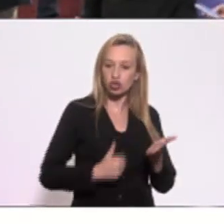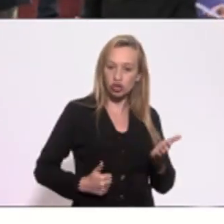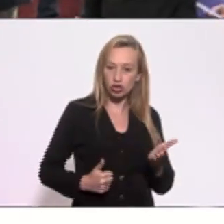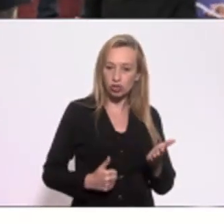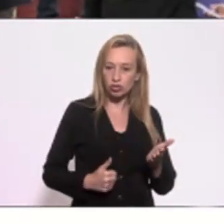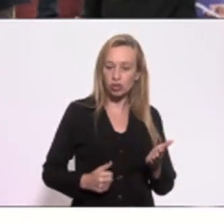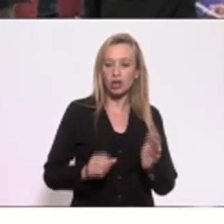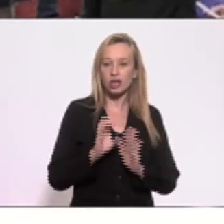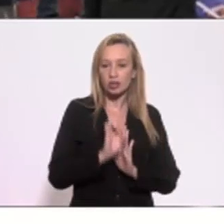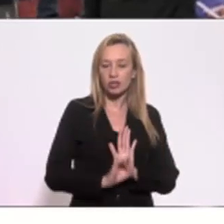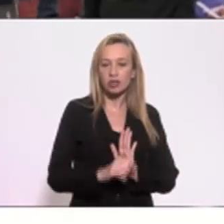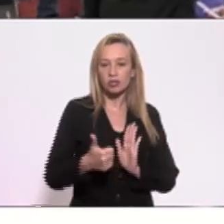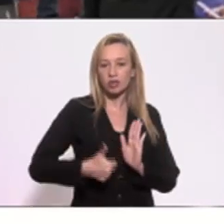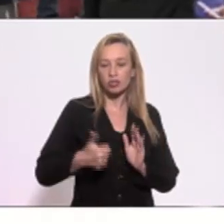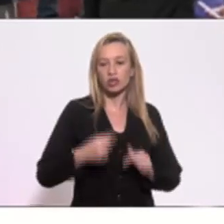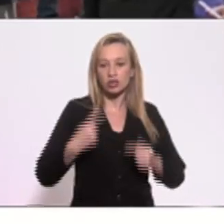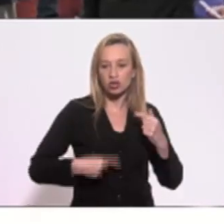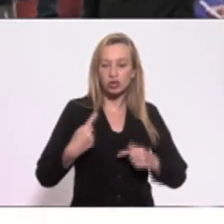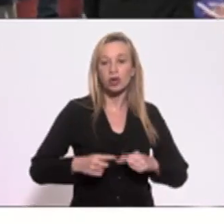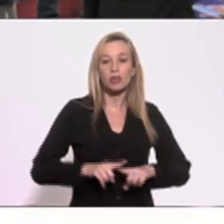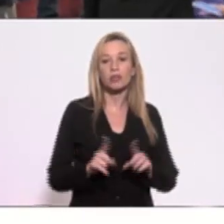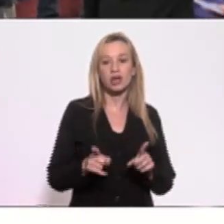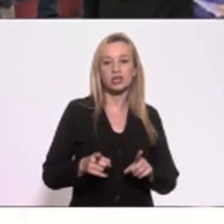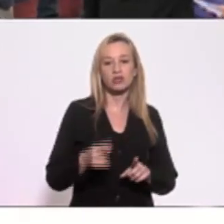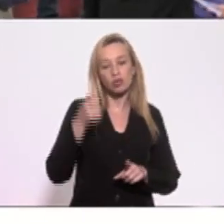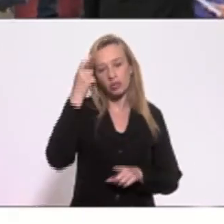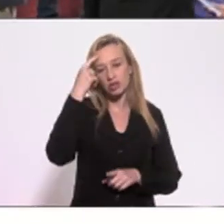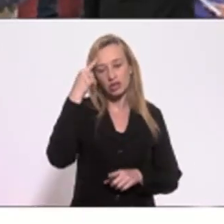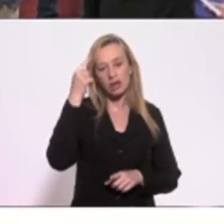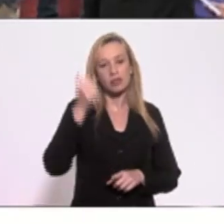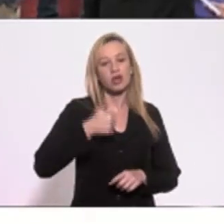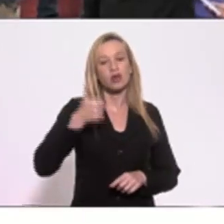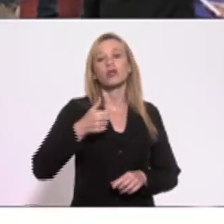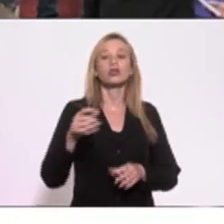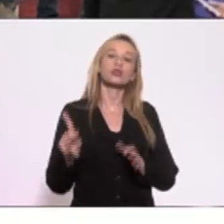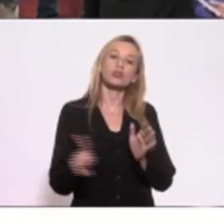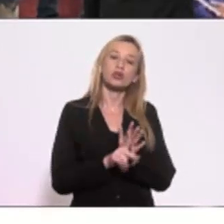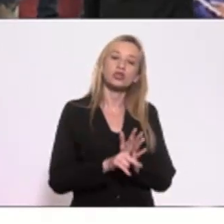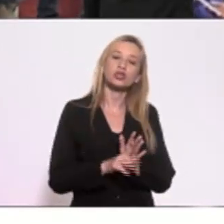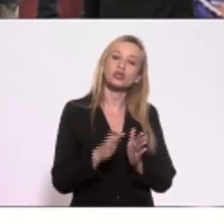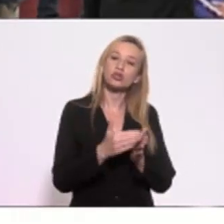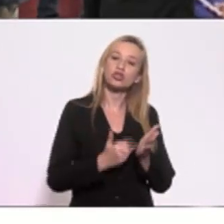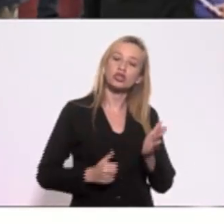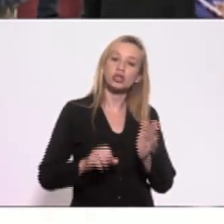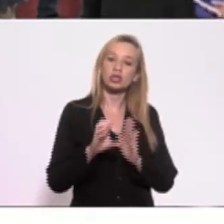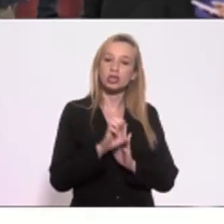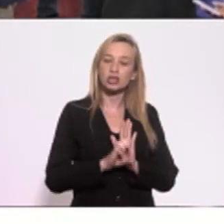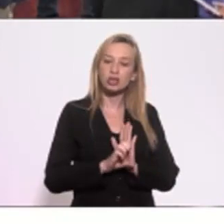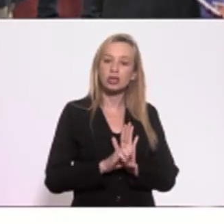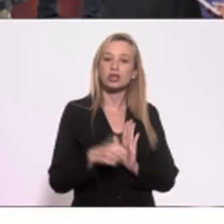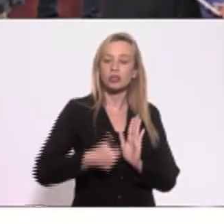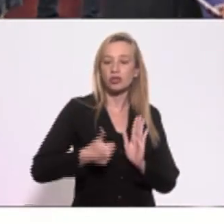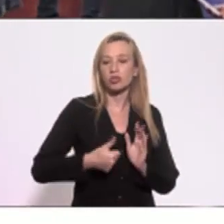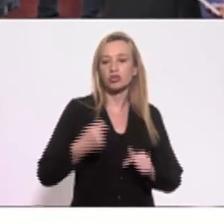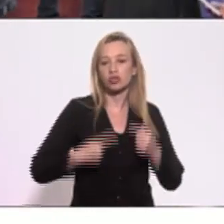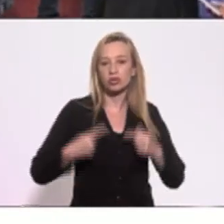primeira discussão, mas ainda vou refletir a respeito do projeto. Então, estou retirando as emendas nesta primeira